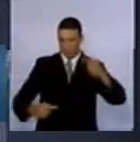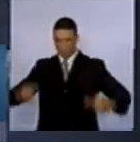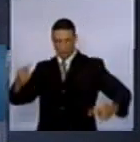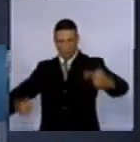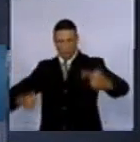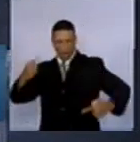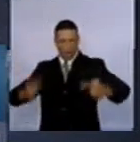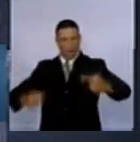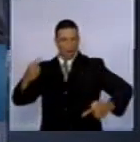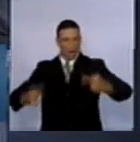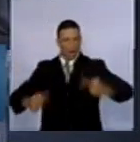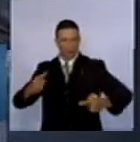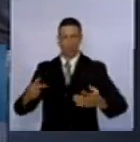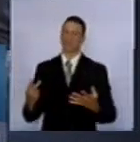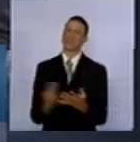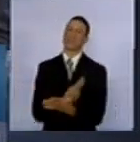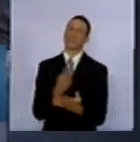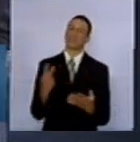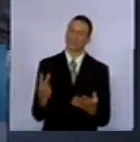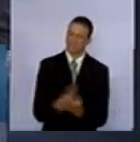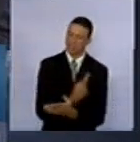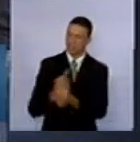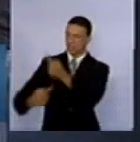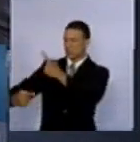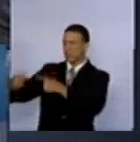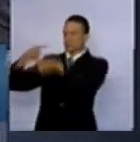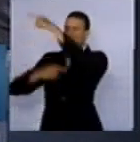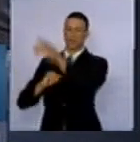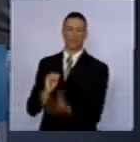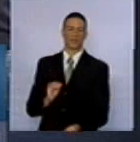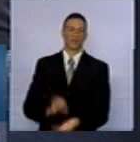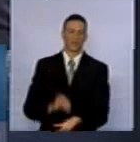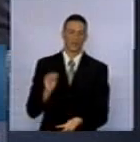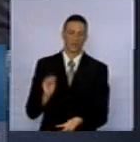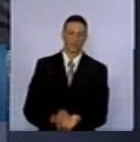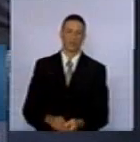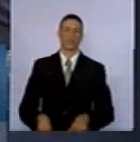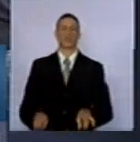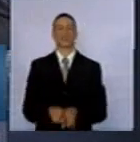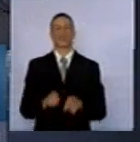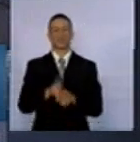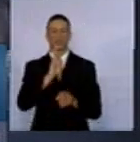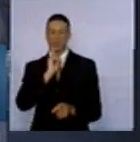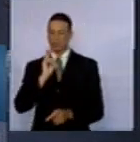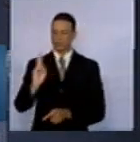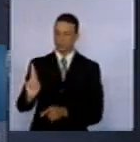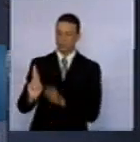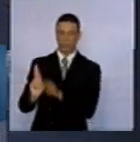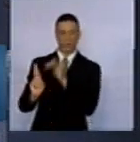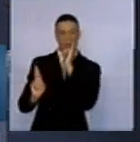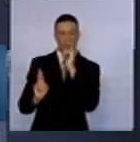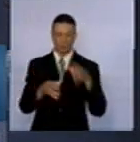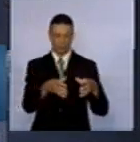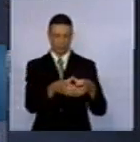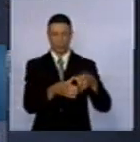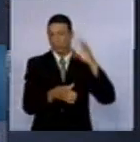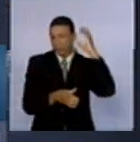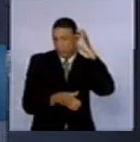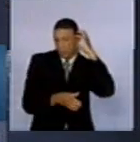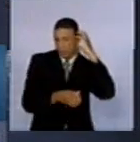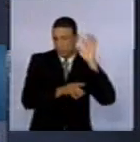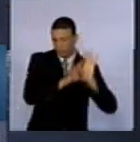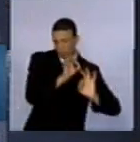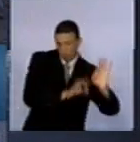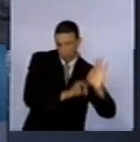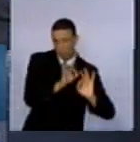paradigma com relação ao tema da convergência e no resultado final nós vamos ver que o setor de rádio difusão acabou saindo